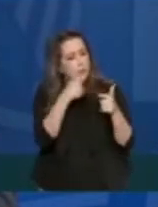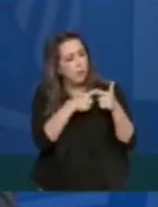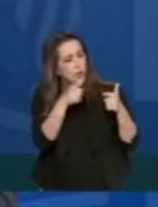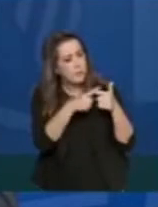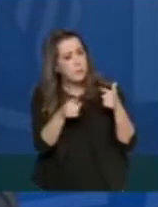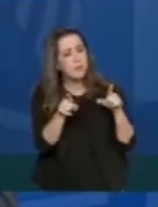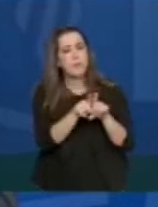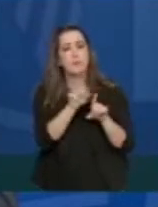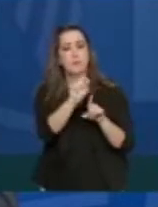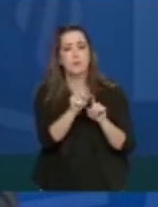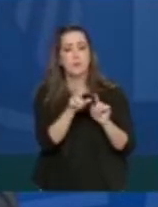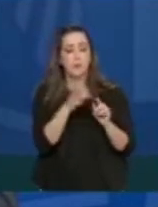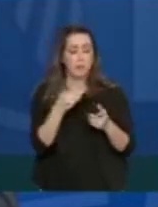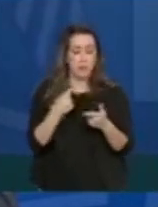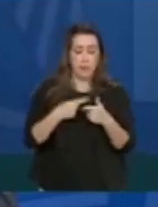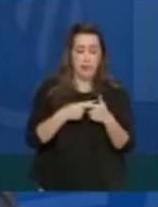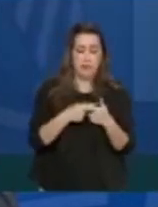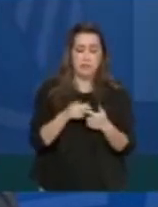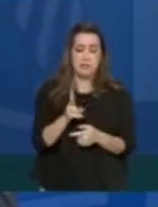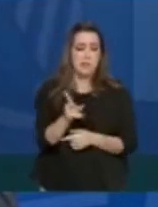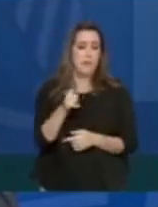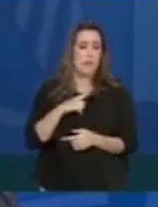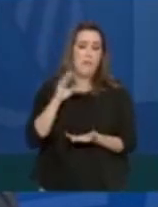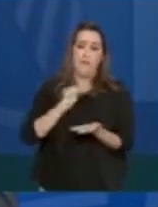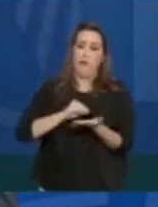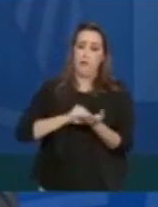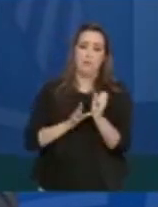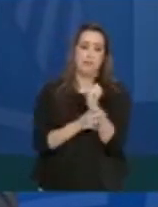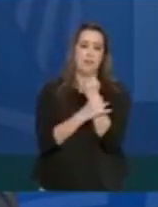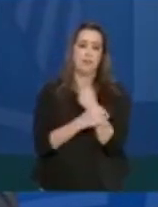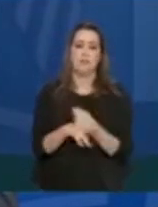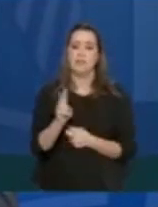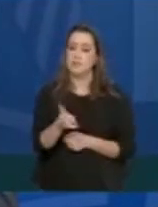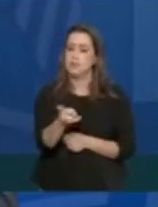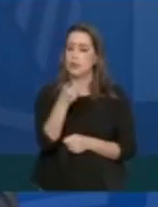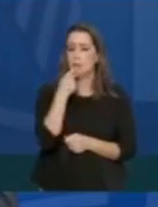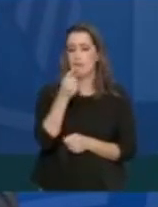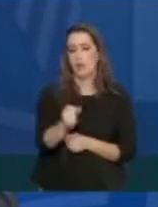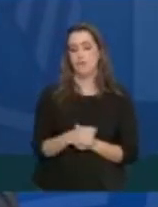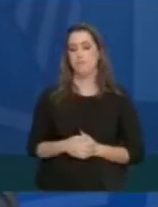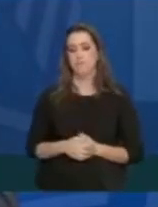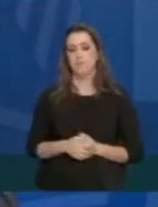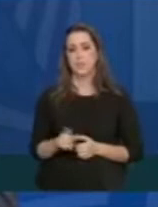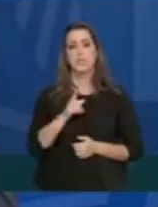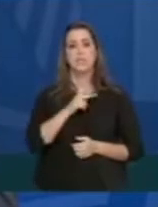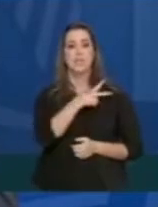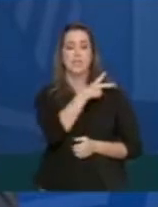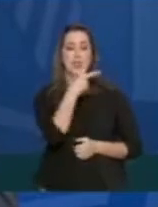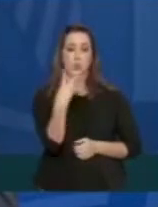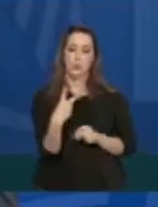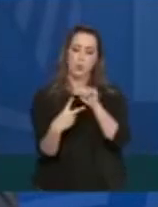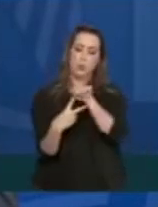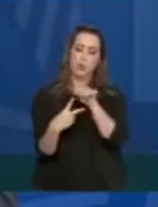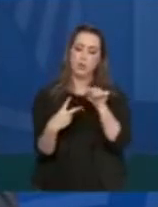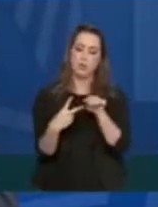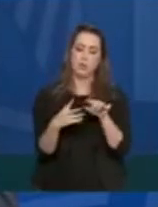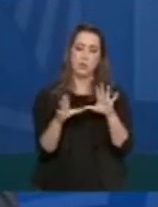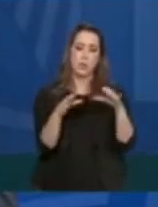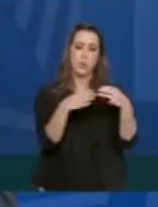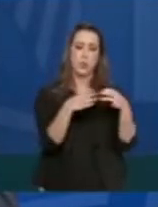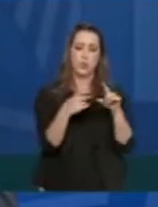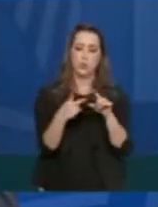sempre, que 2 gerações de brasileiros estão, infelizmente, habituados a conviver.